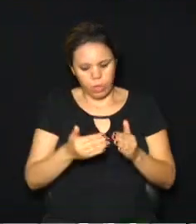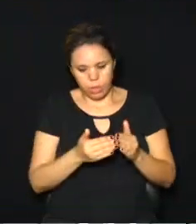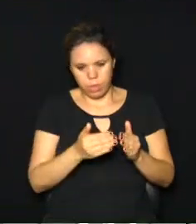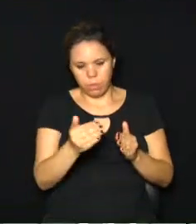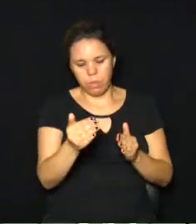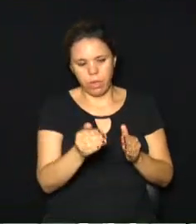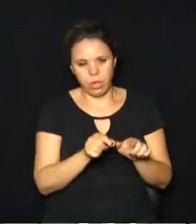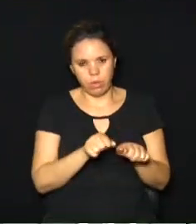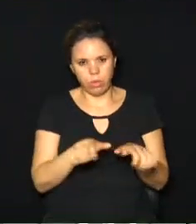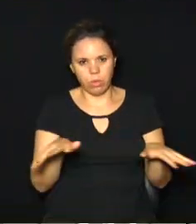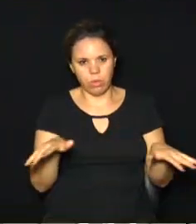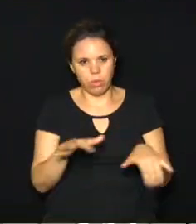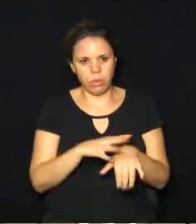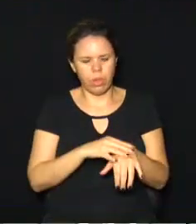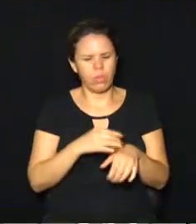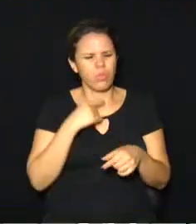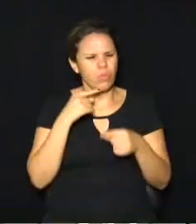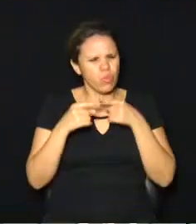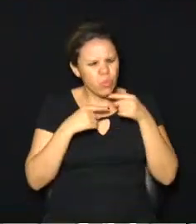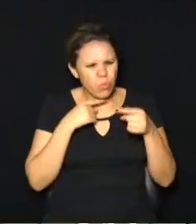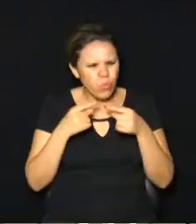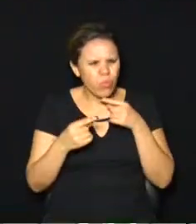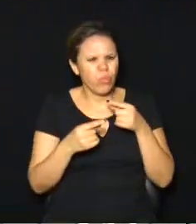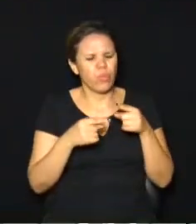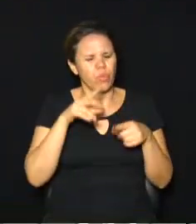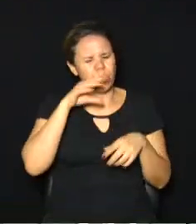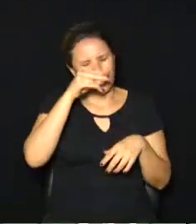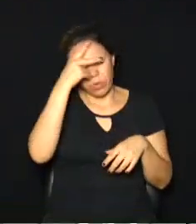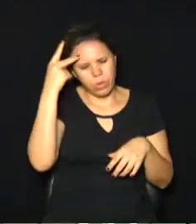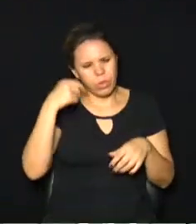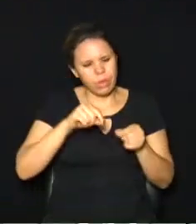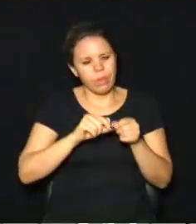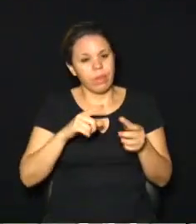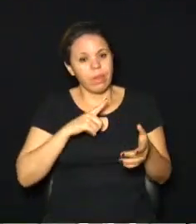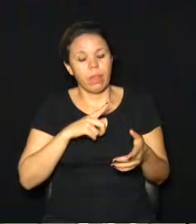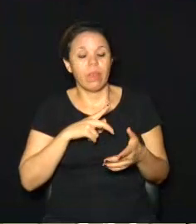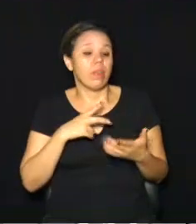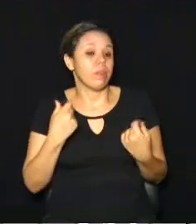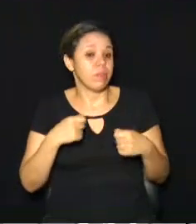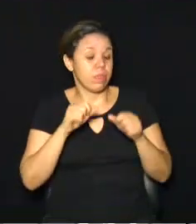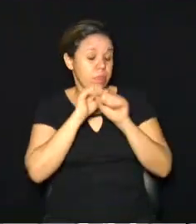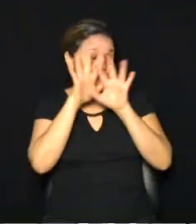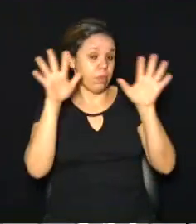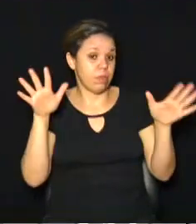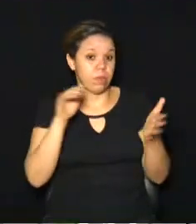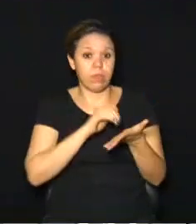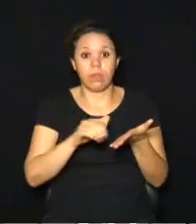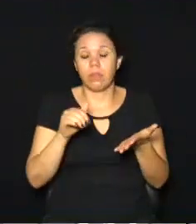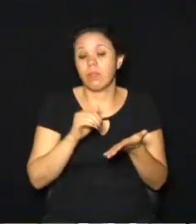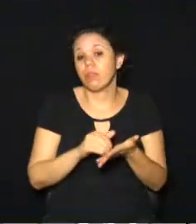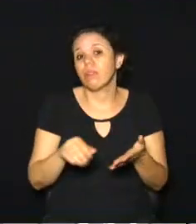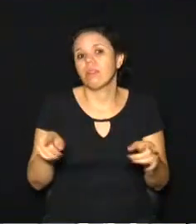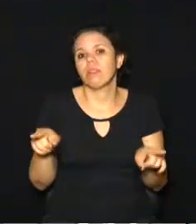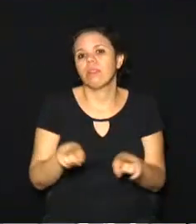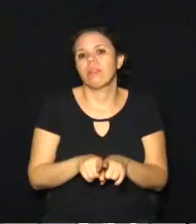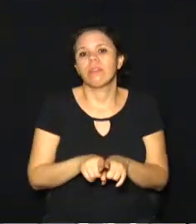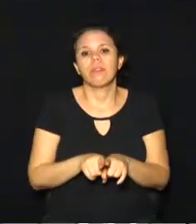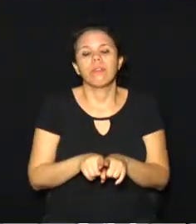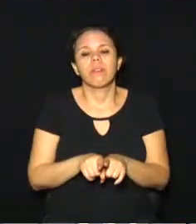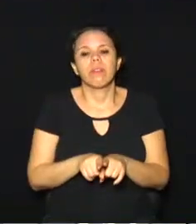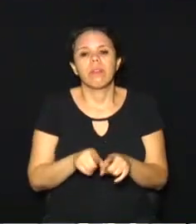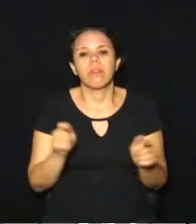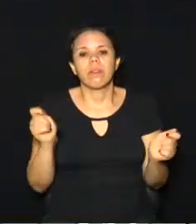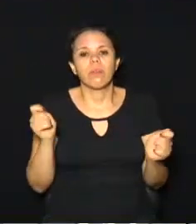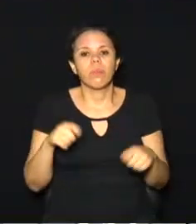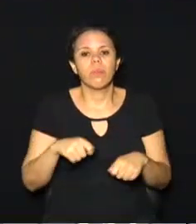de pandemia. Há muitas dúvidas, muitas questões que precisam ser superadas pela Secretaria, como também uma